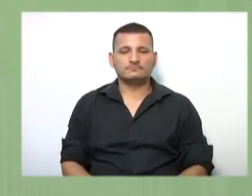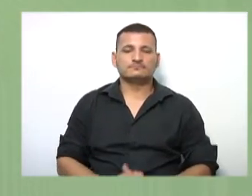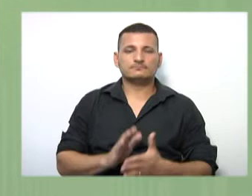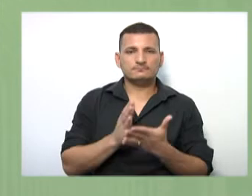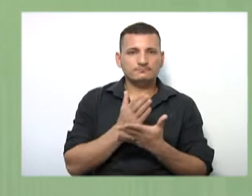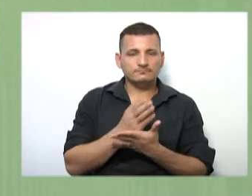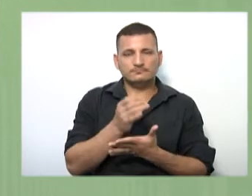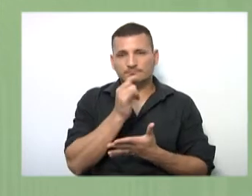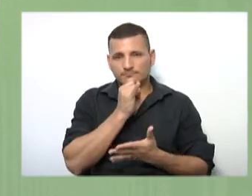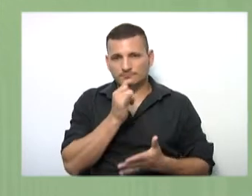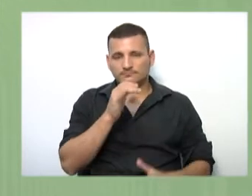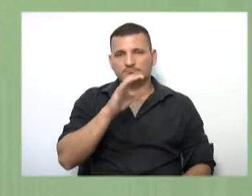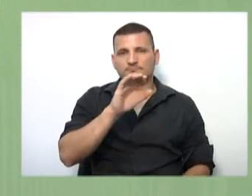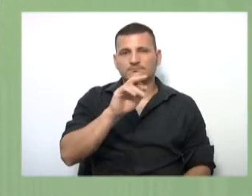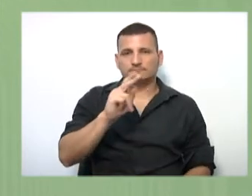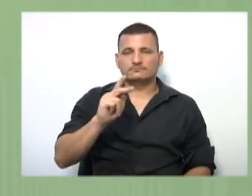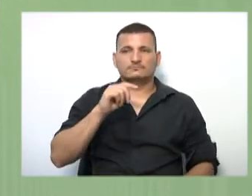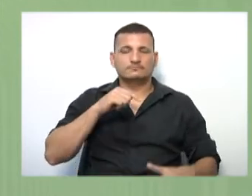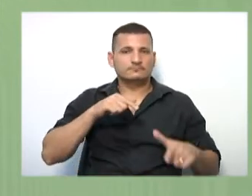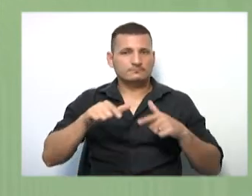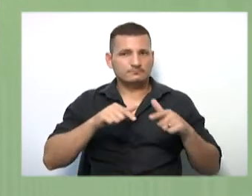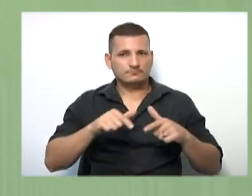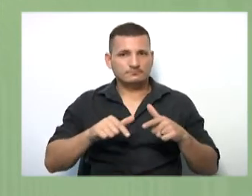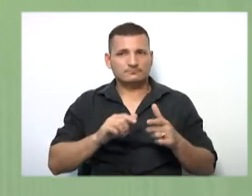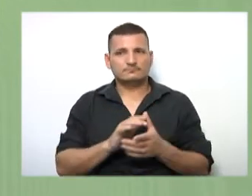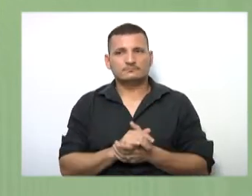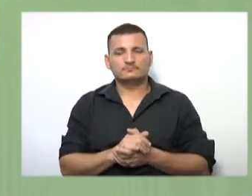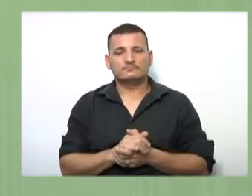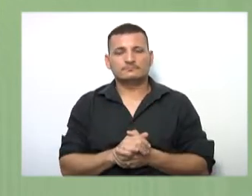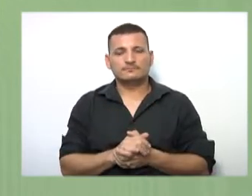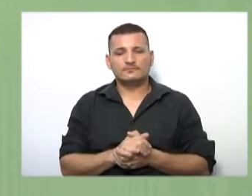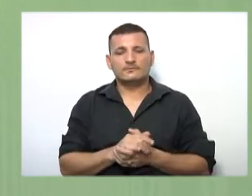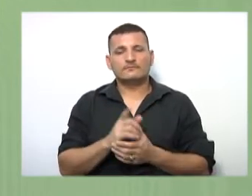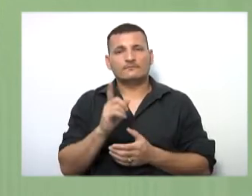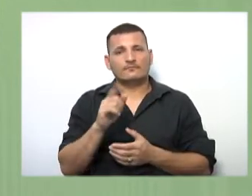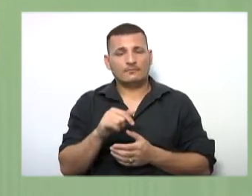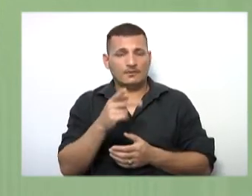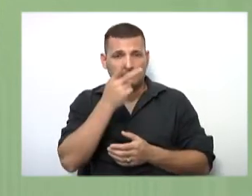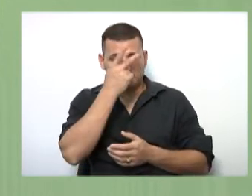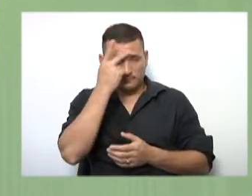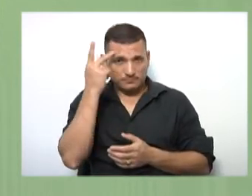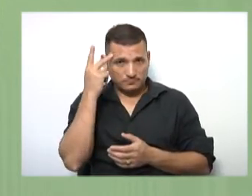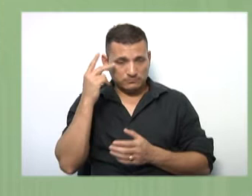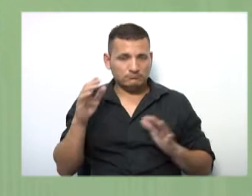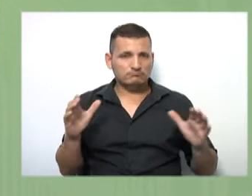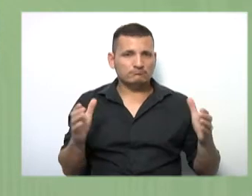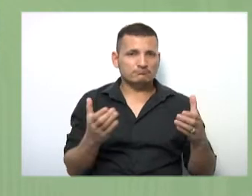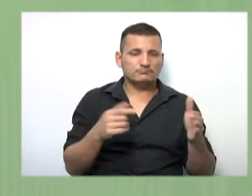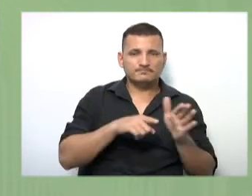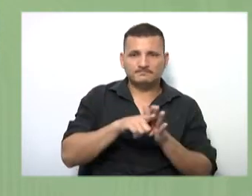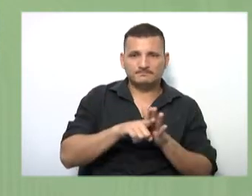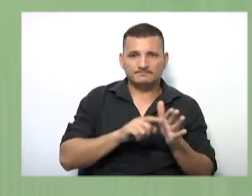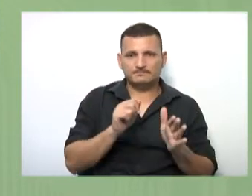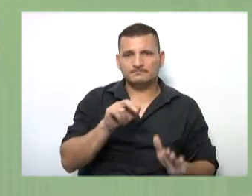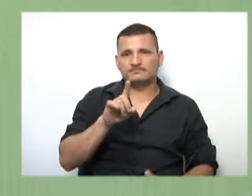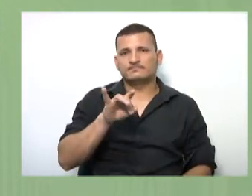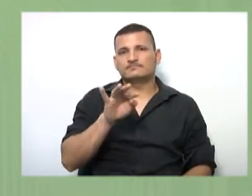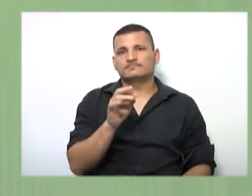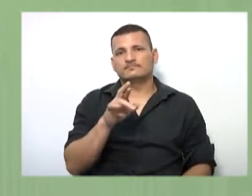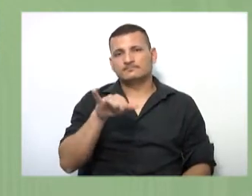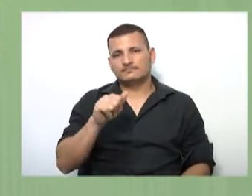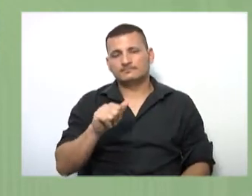Alguns exemplos de cooperativas de trabalho são as que reúnem pessoas nas atividades de auditoria,